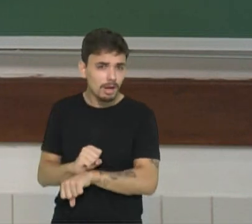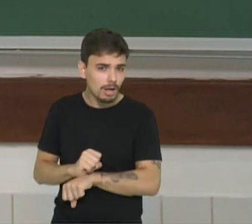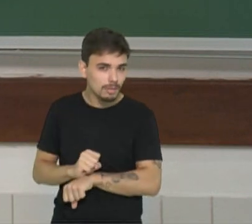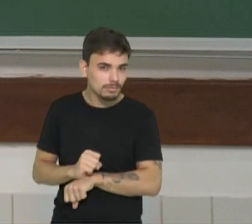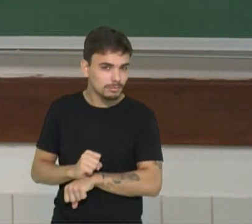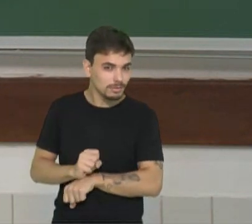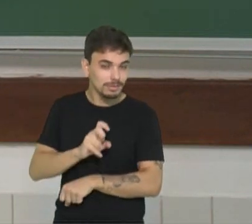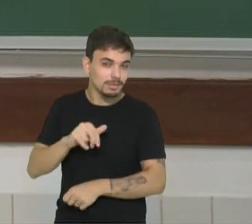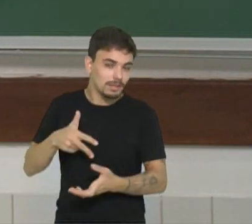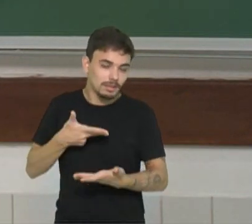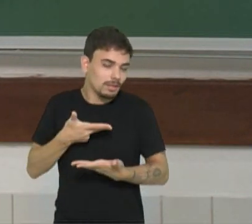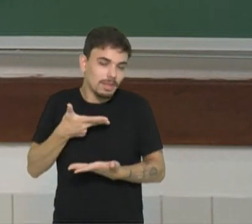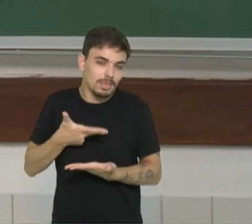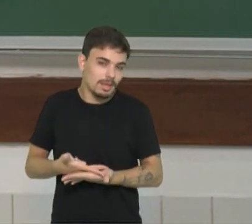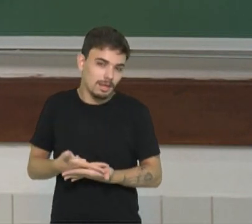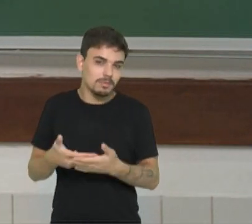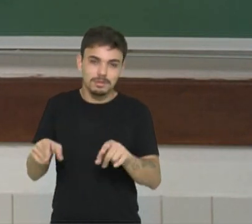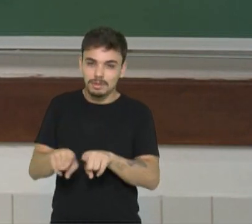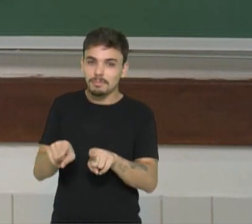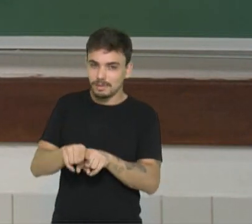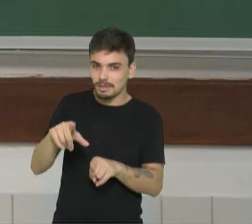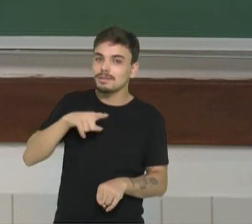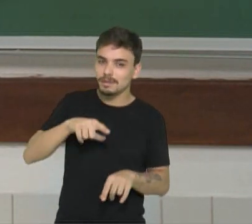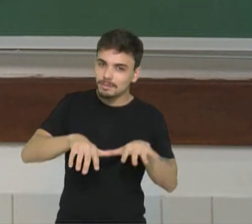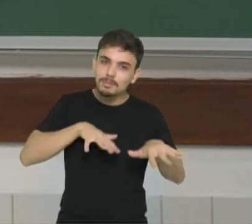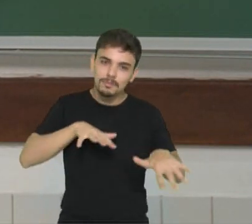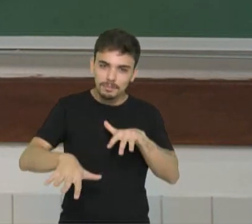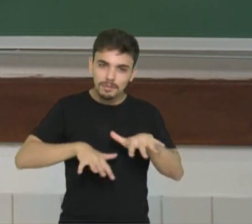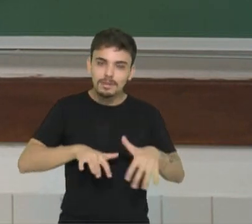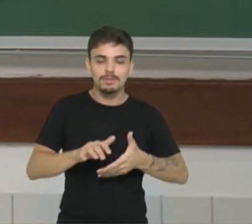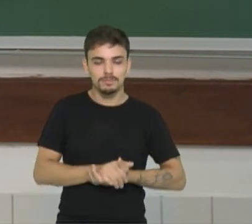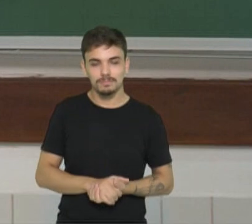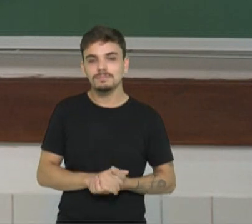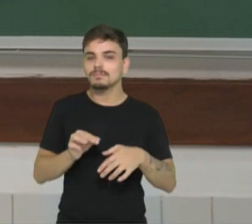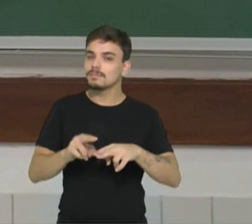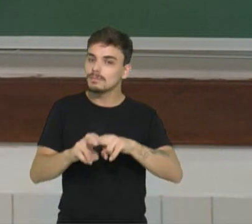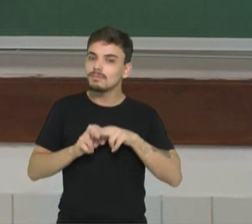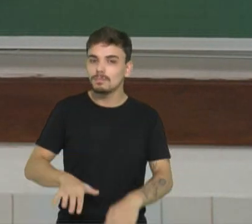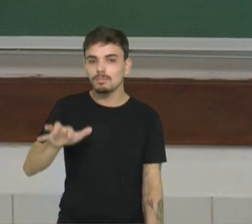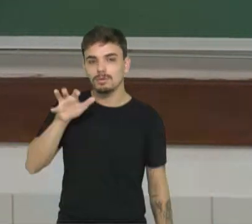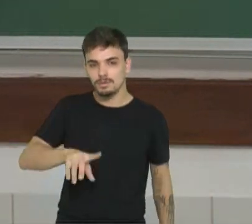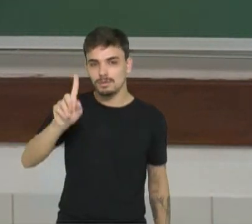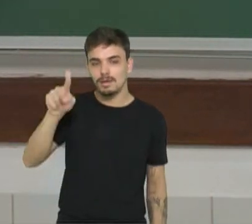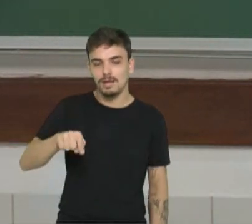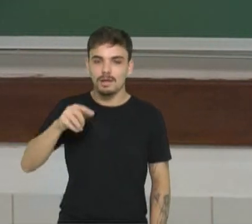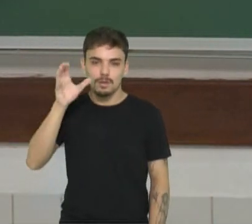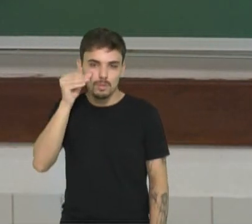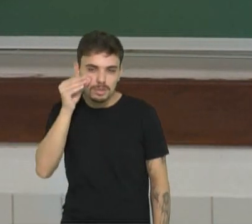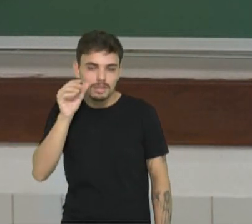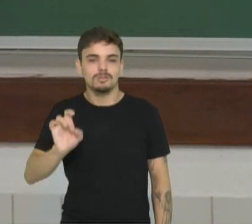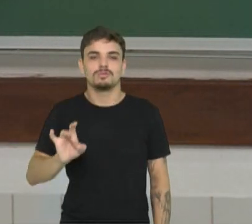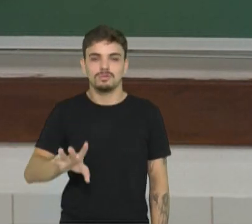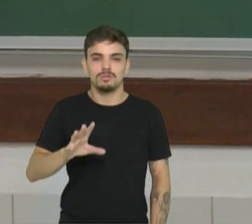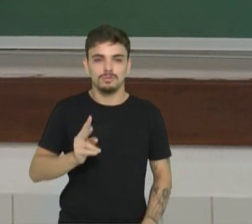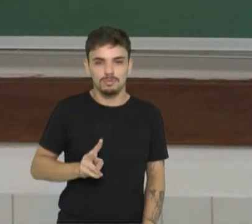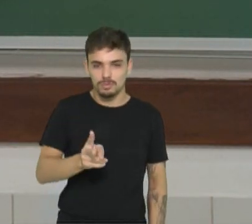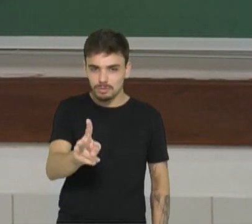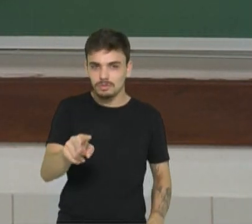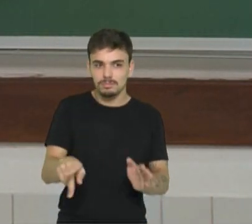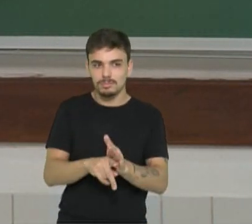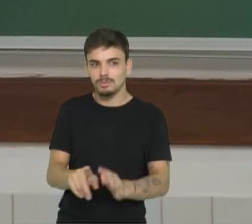esteja deitado lá sem se mexer, ele está indo em movimento, tá? Então, é né, só por curiosidade, a continuidade